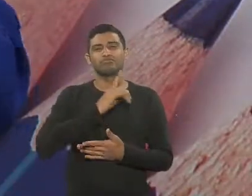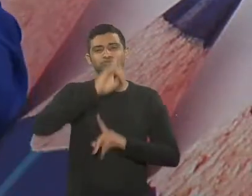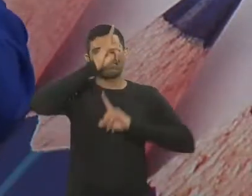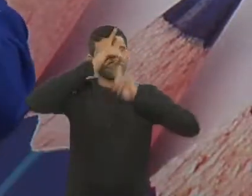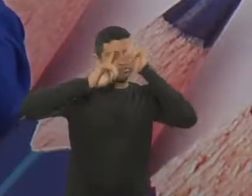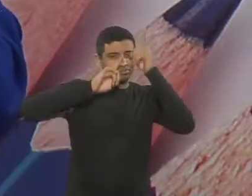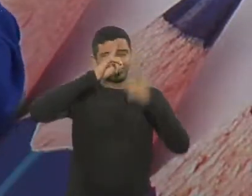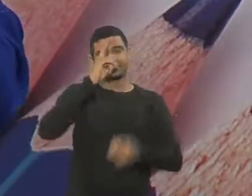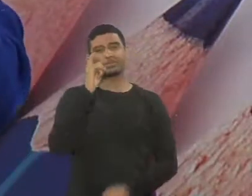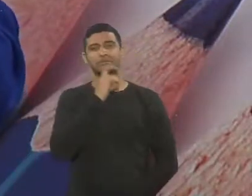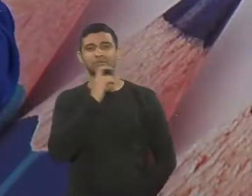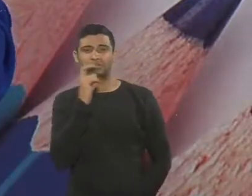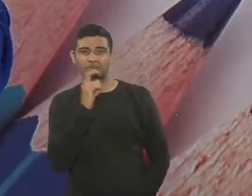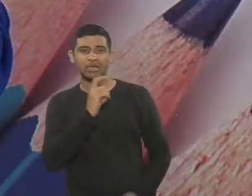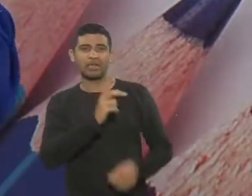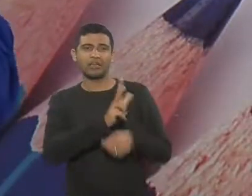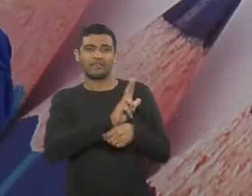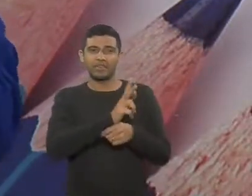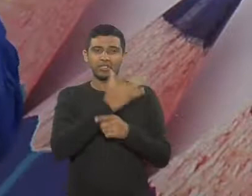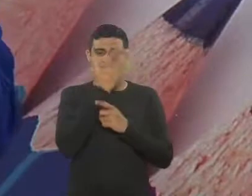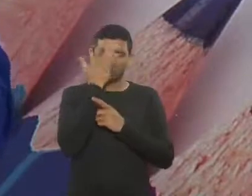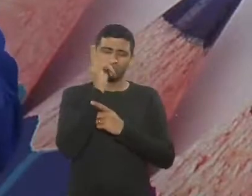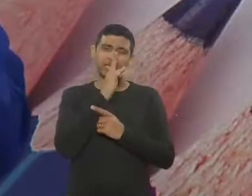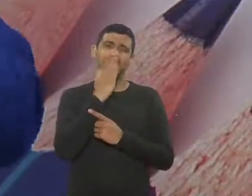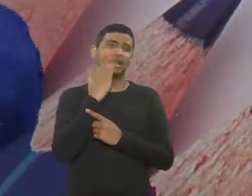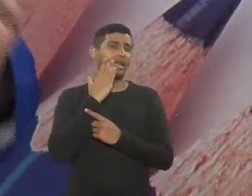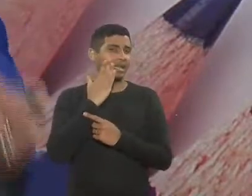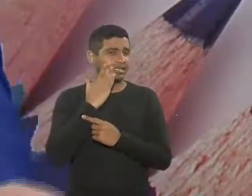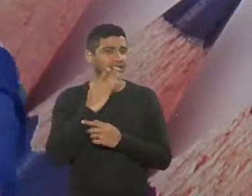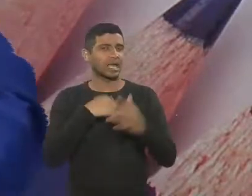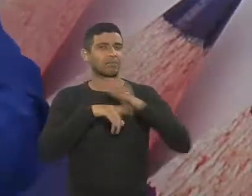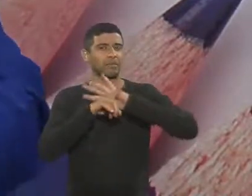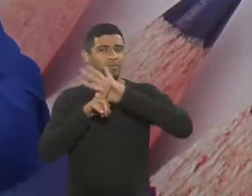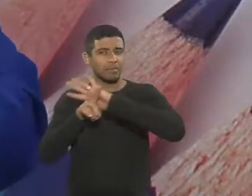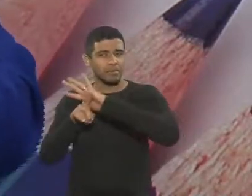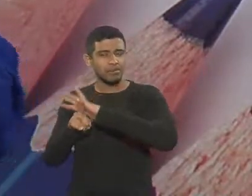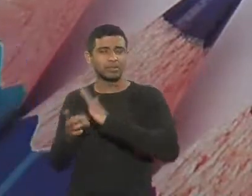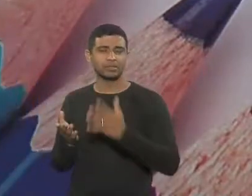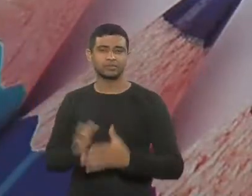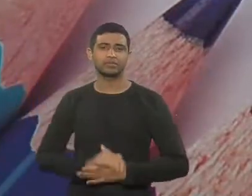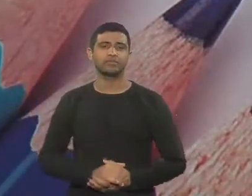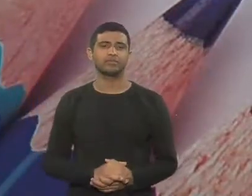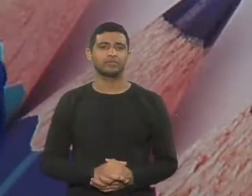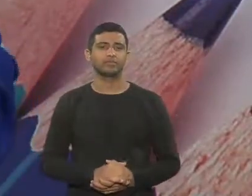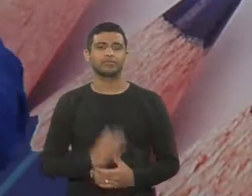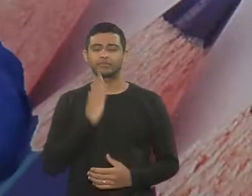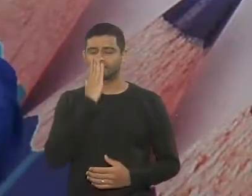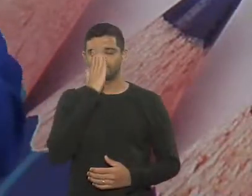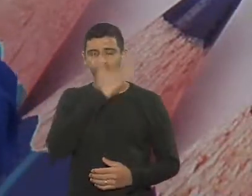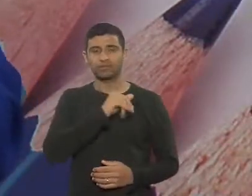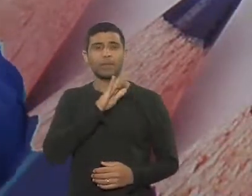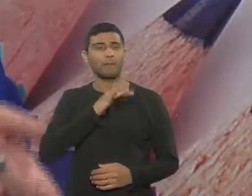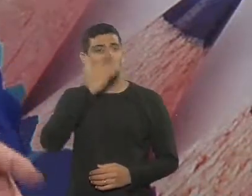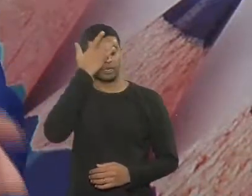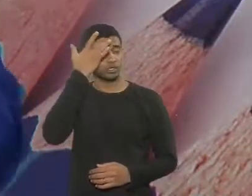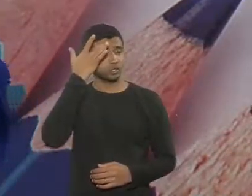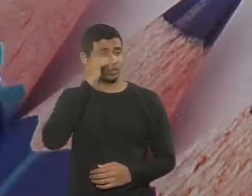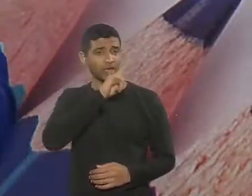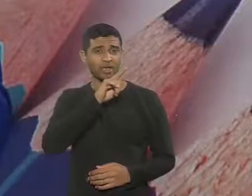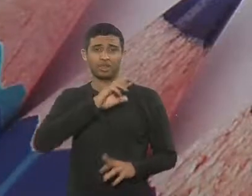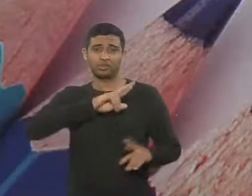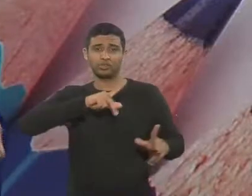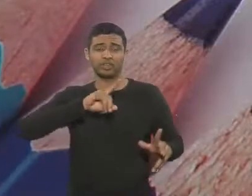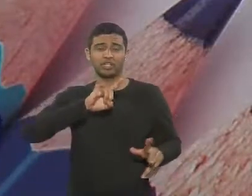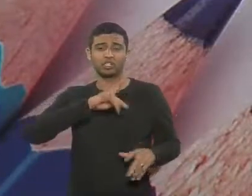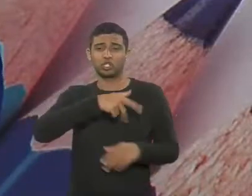o que é um vídeo de alguém que sabe o que está fazendo, o que está checando, o que está indo às fontes e tal, e alguém que simplesmente passou por